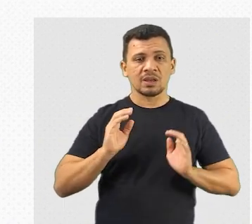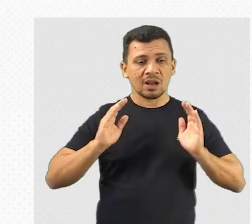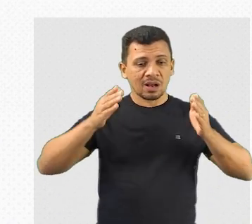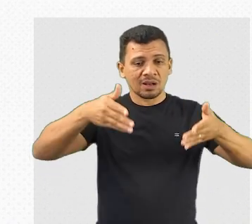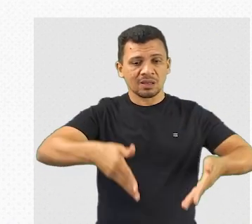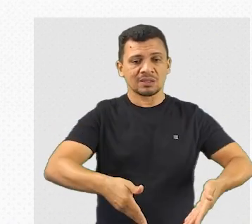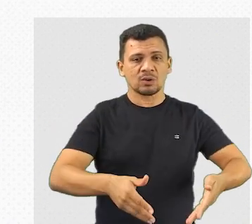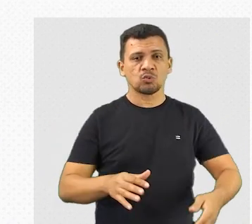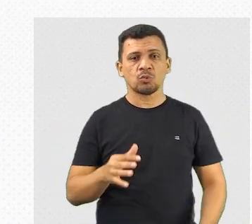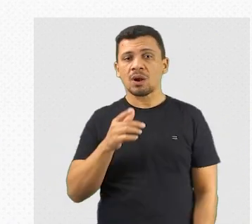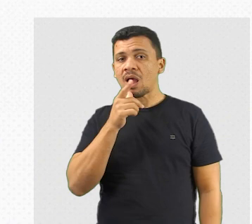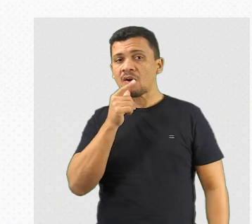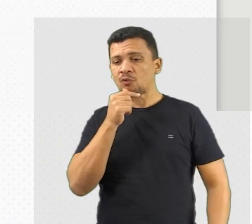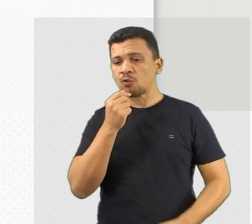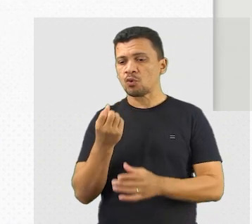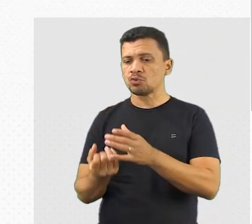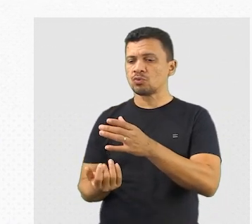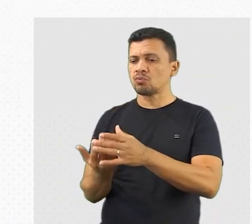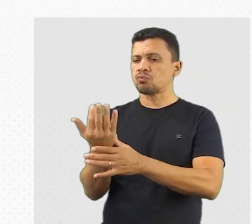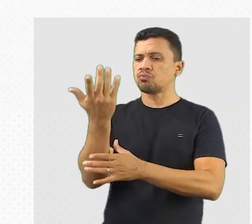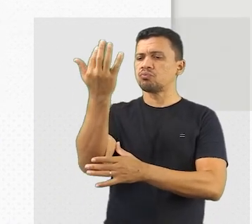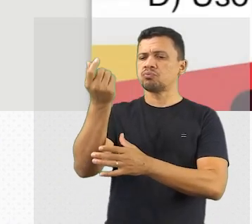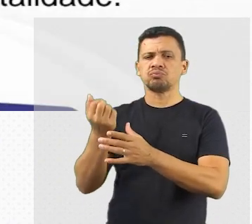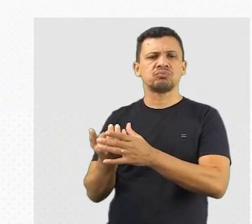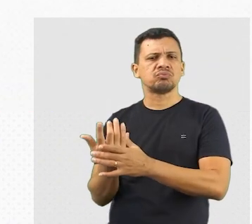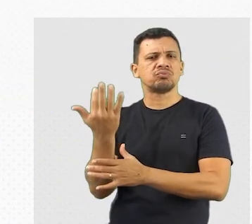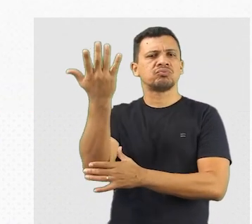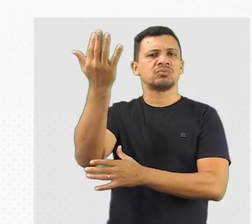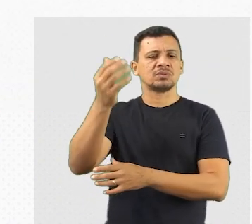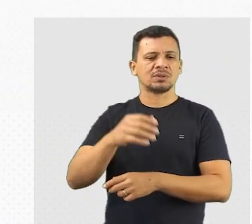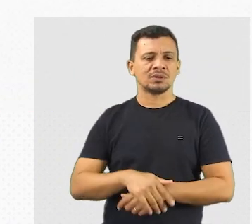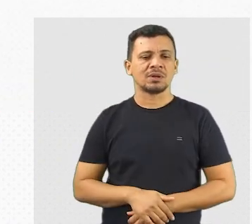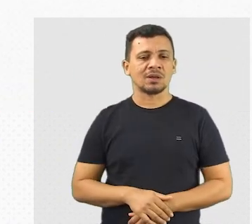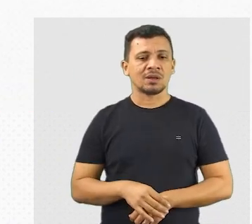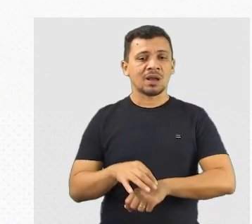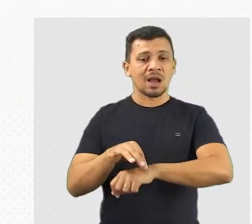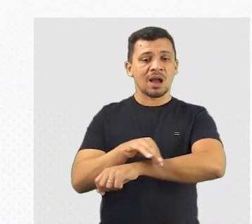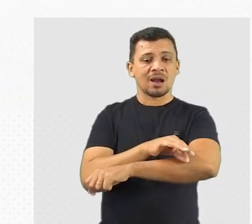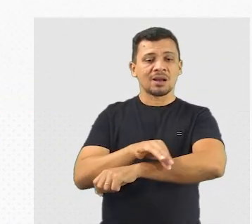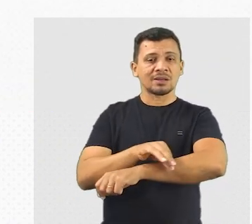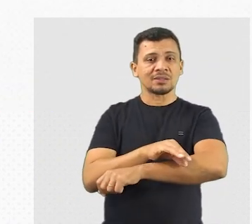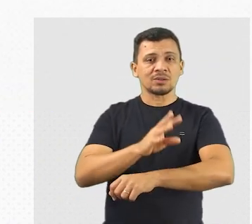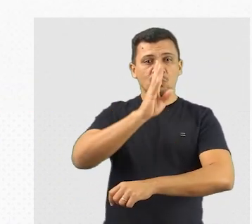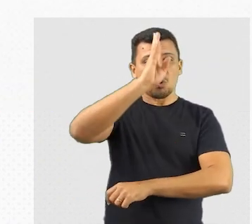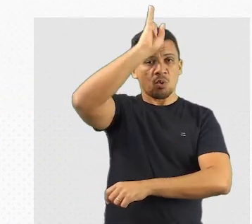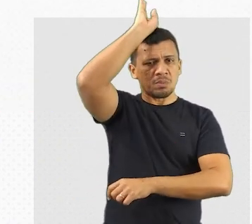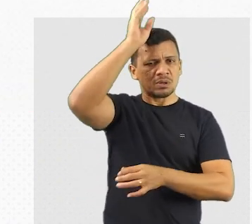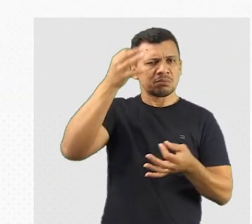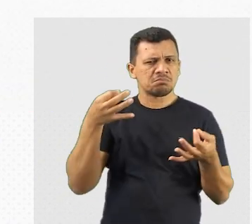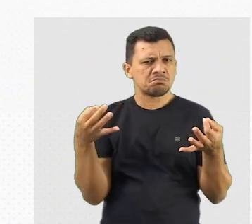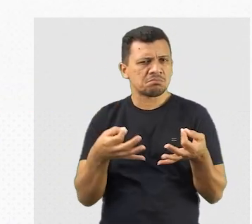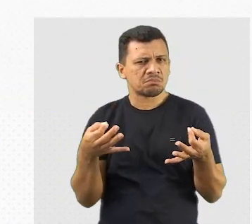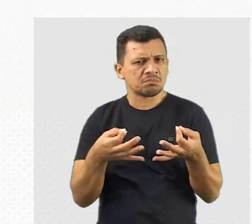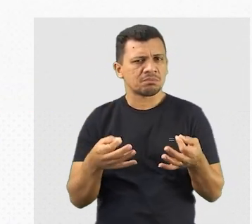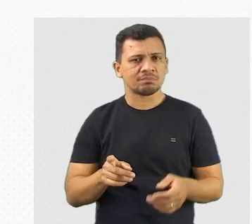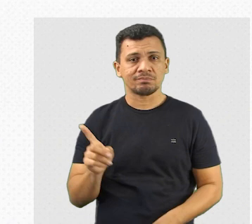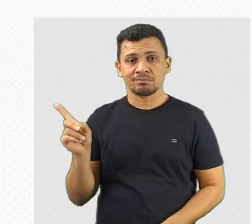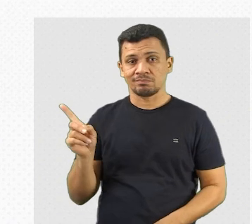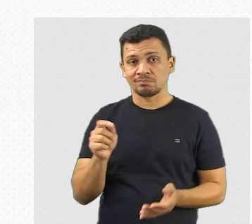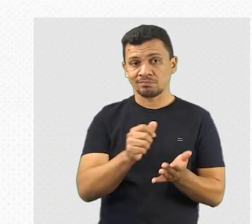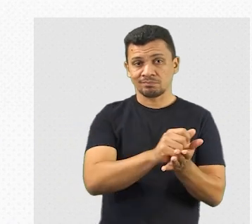fontes, obeliscos, templos. Ou seja, quando você fala da arquitetura romana, você está falando de uma coisa fabulosa. Vamos fazer um exercitando para a gente